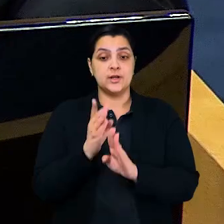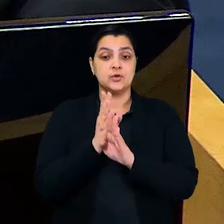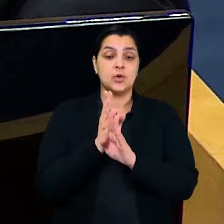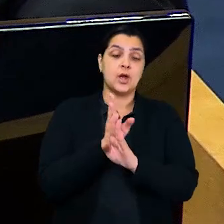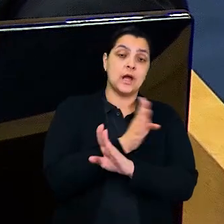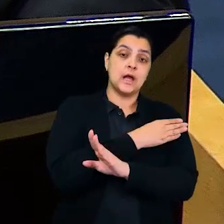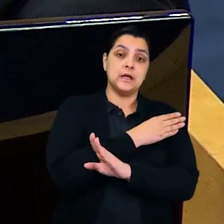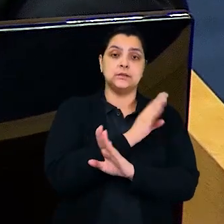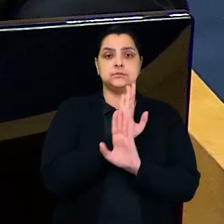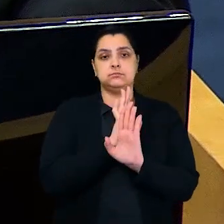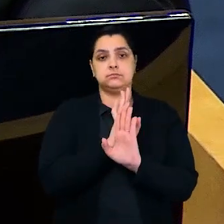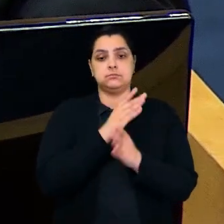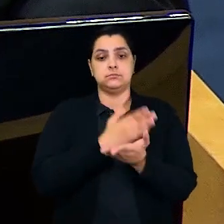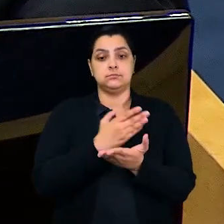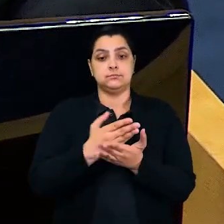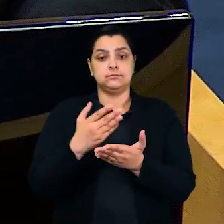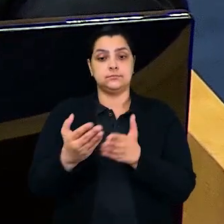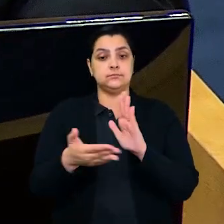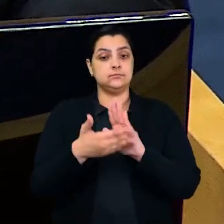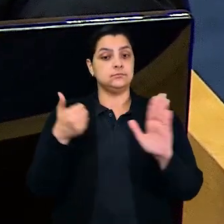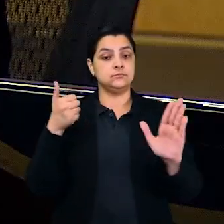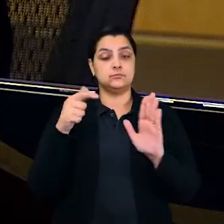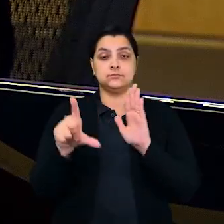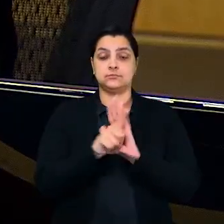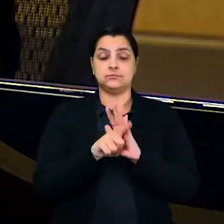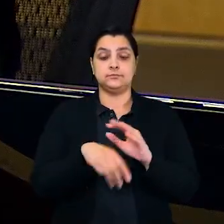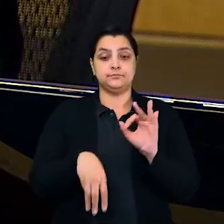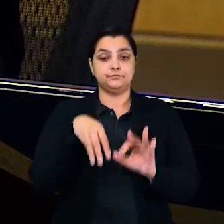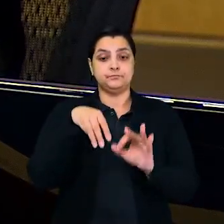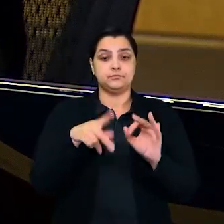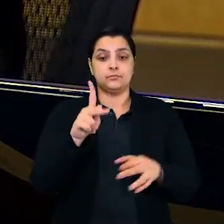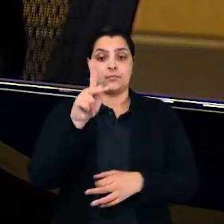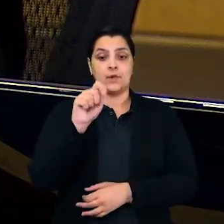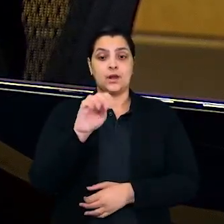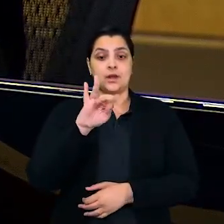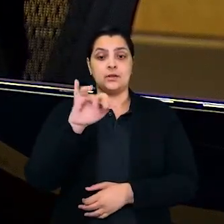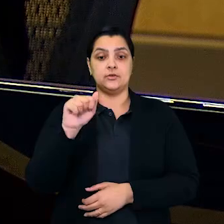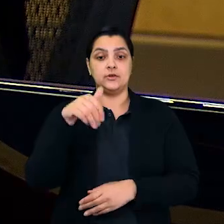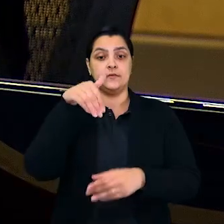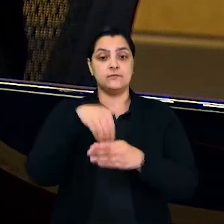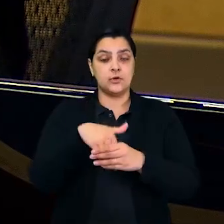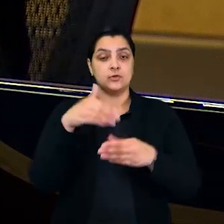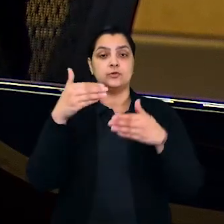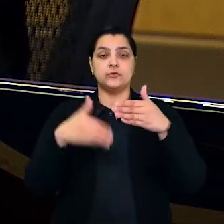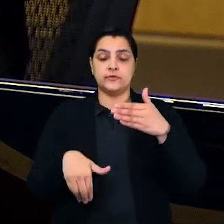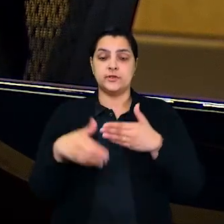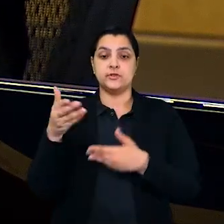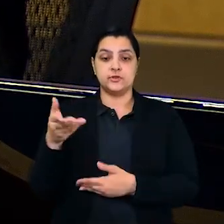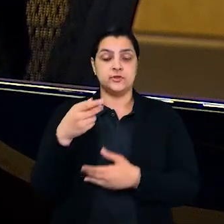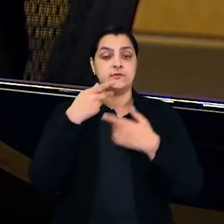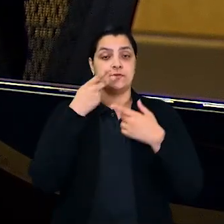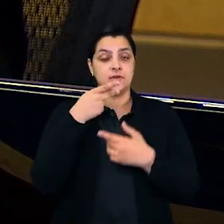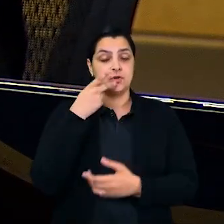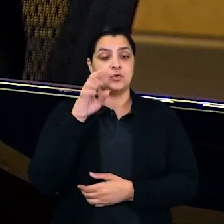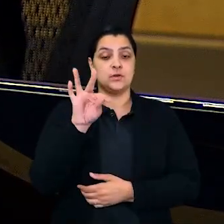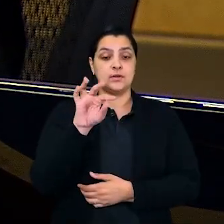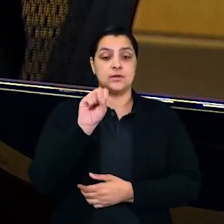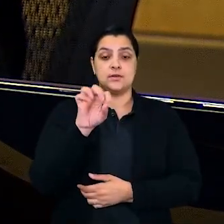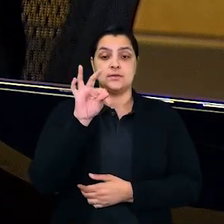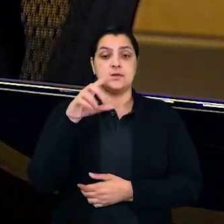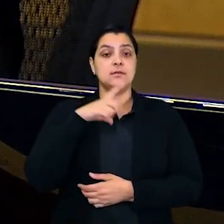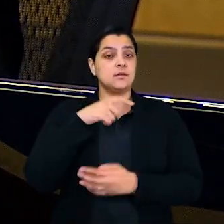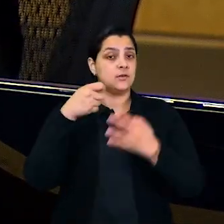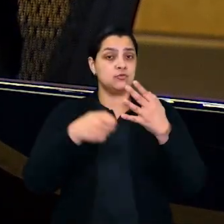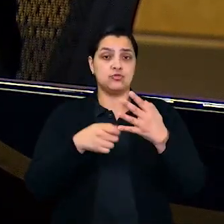adquirido àquela parcela que foi suprimida pela lei. A ministra Cátia Arruda acompanhou o voto divergente e destacou que o TST